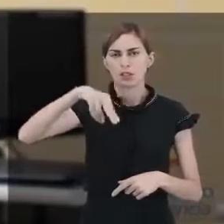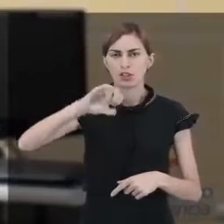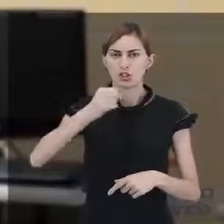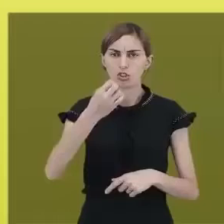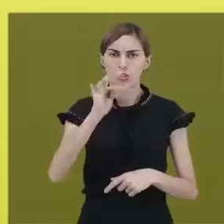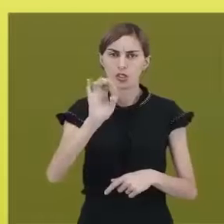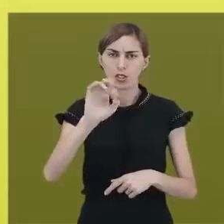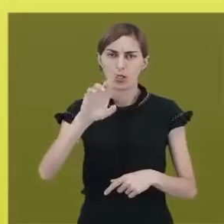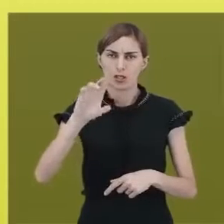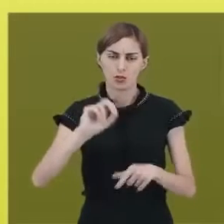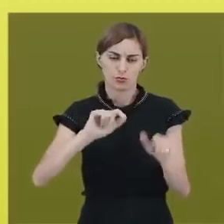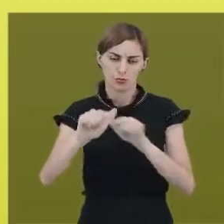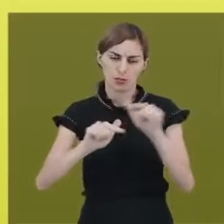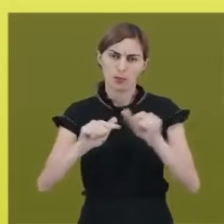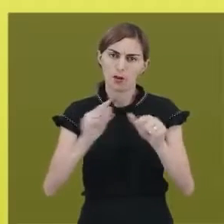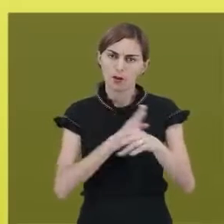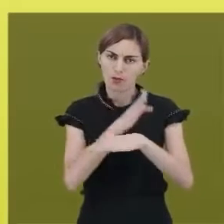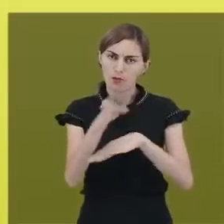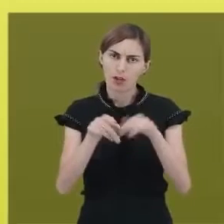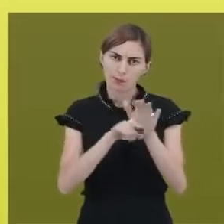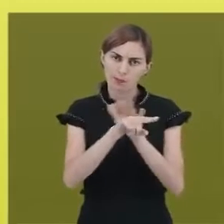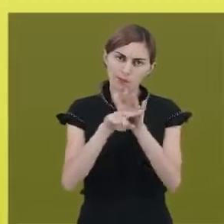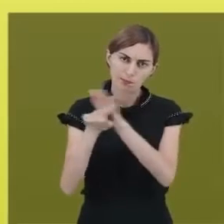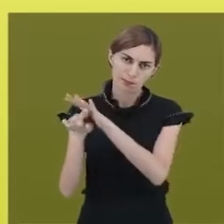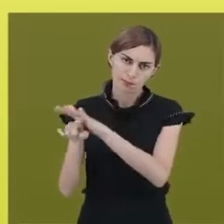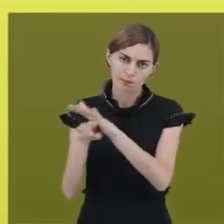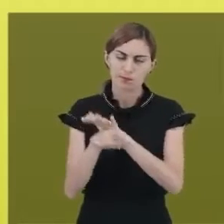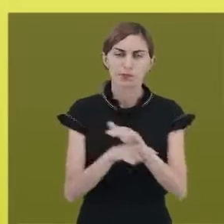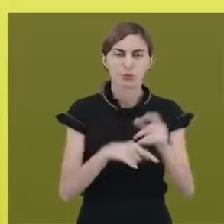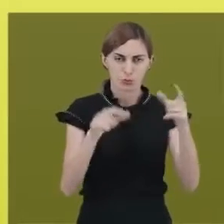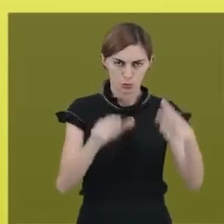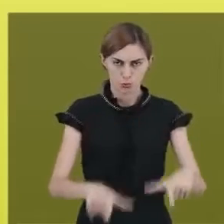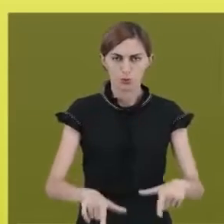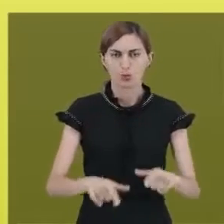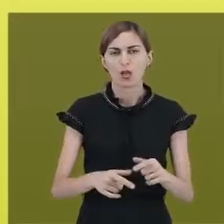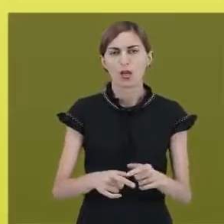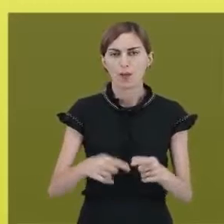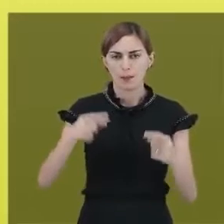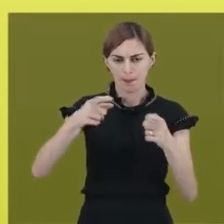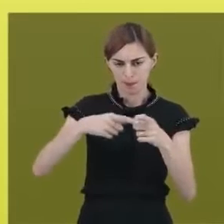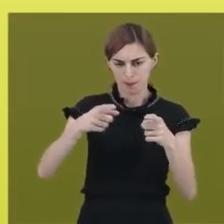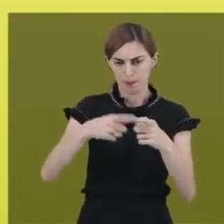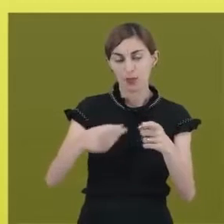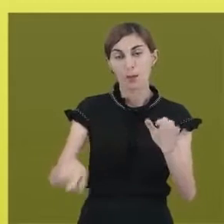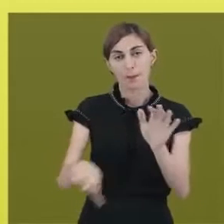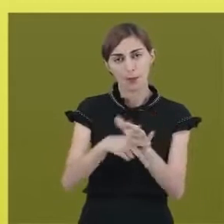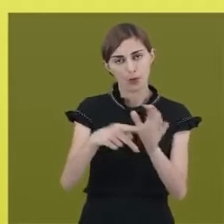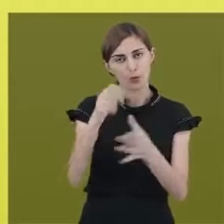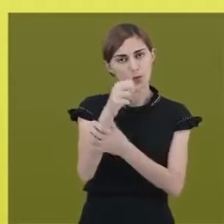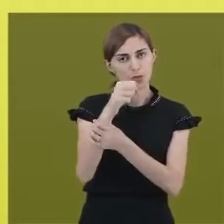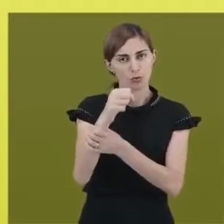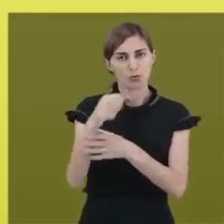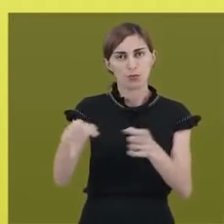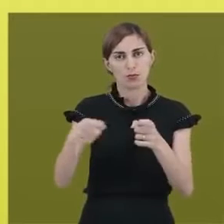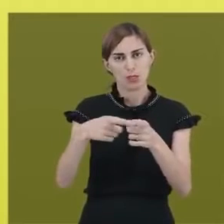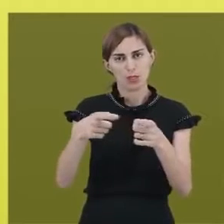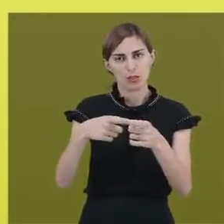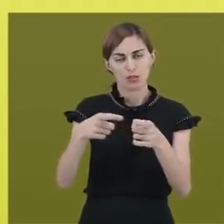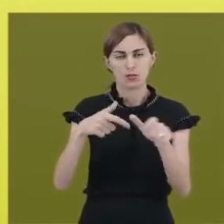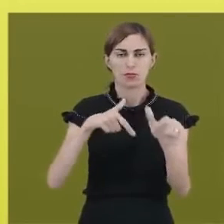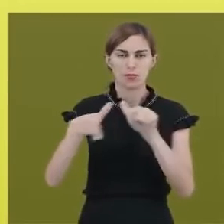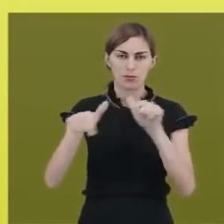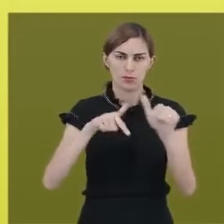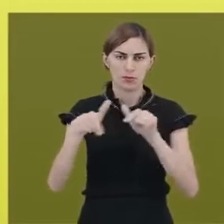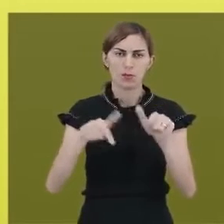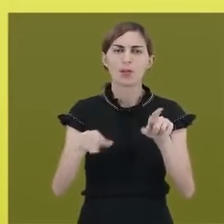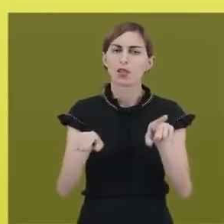artigo 162, nós vamos encontrar a exigência do Serviço Especializado de Medicina e Segurança e Medicina do Trabalho, que é o SESMIT, que também